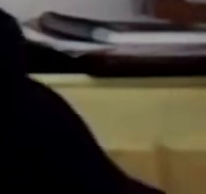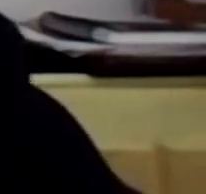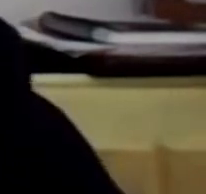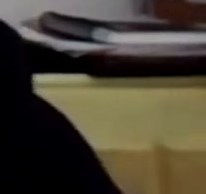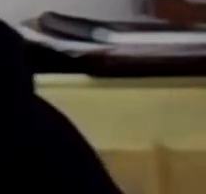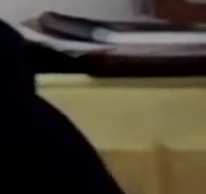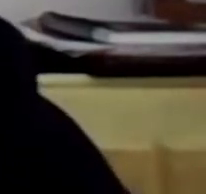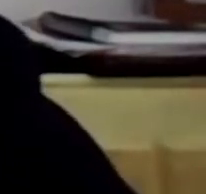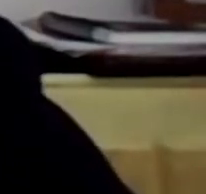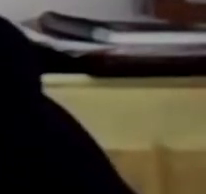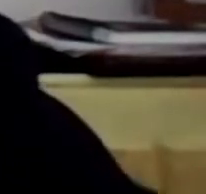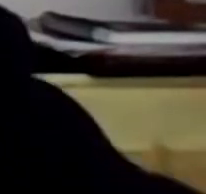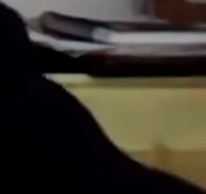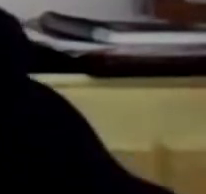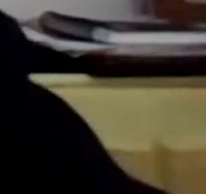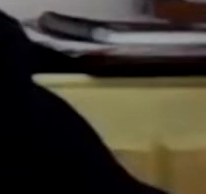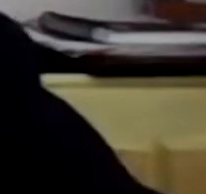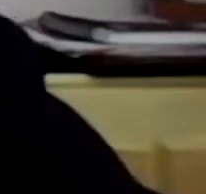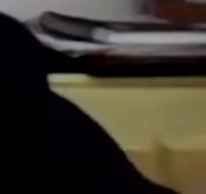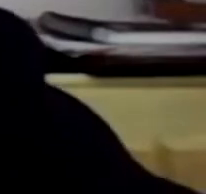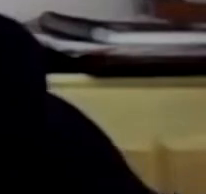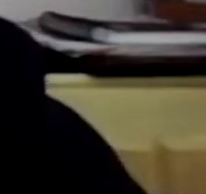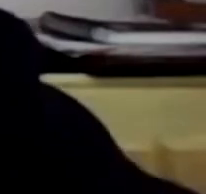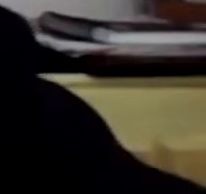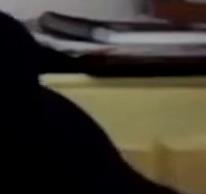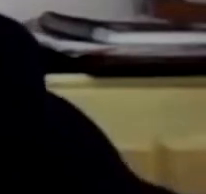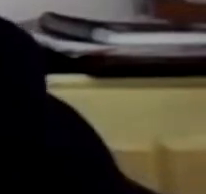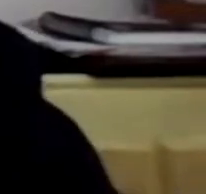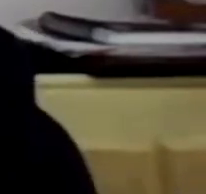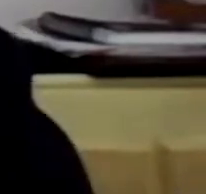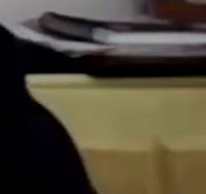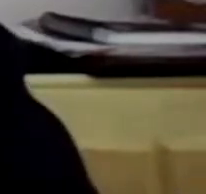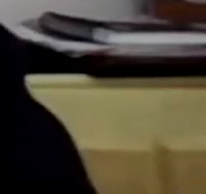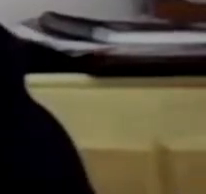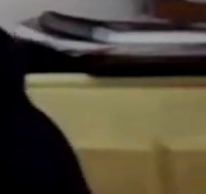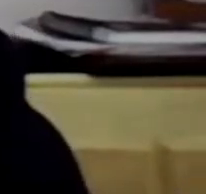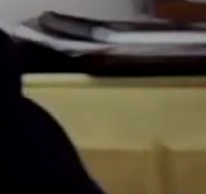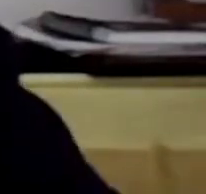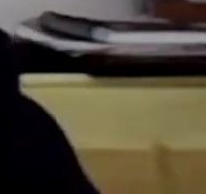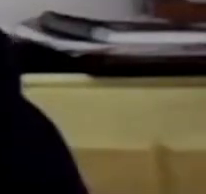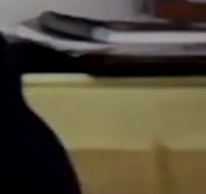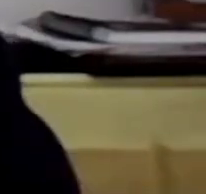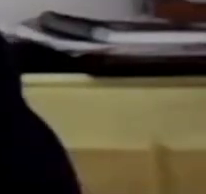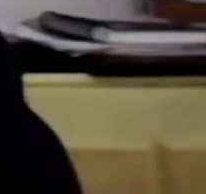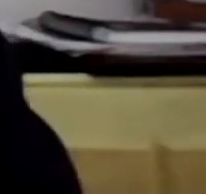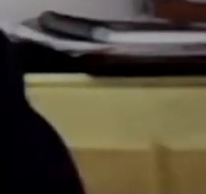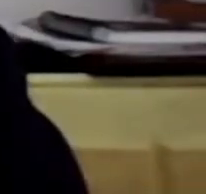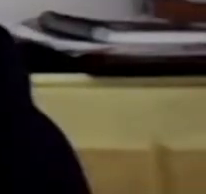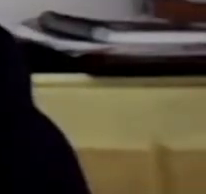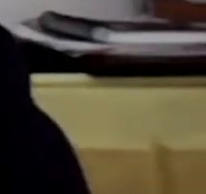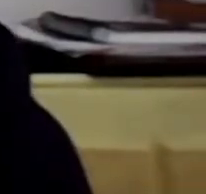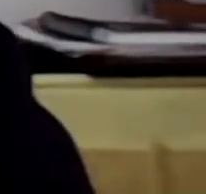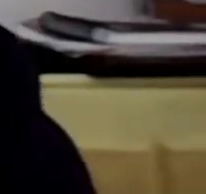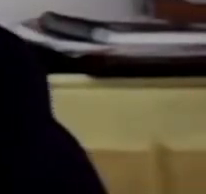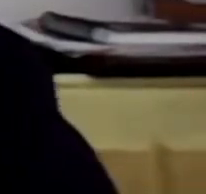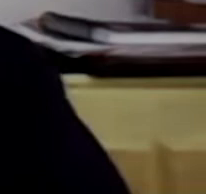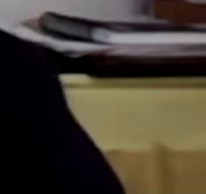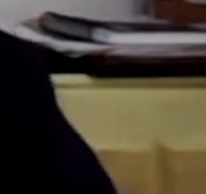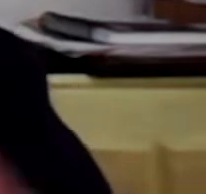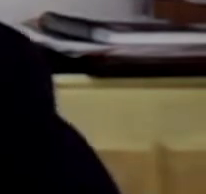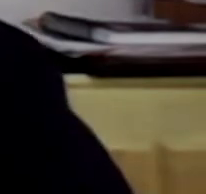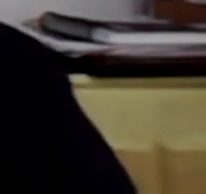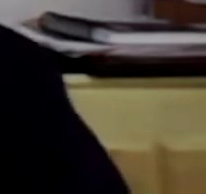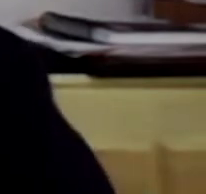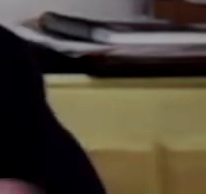de tributos, seja do ponto de vista de auxílio mesmo de recurso, né? O governo do estado, o governo federal, né? A prefeitura tem